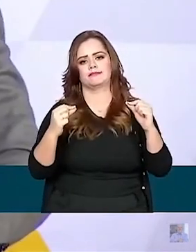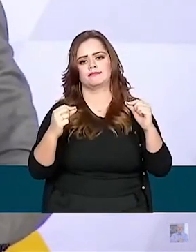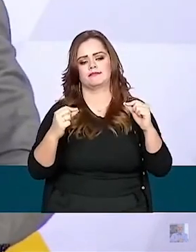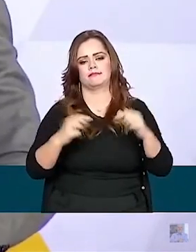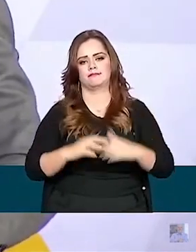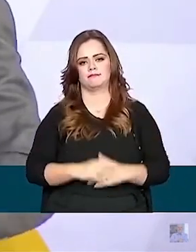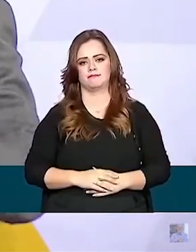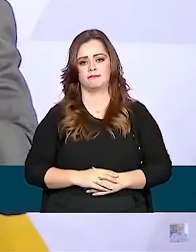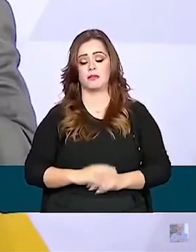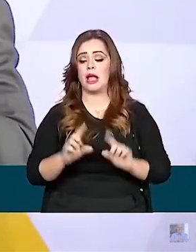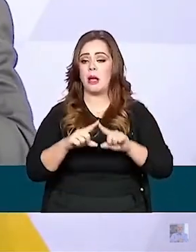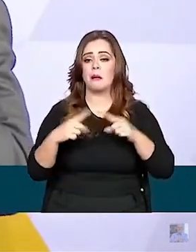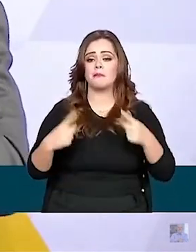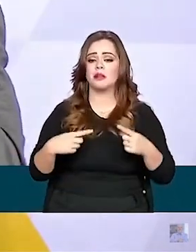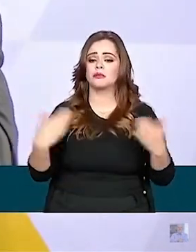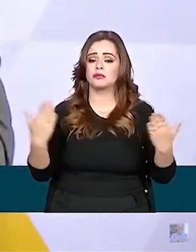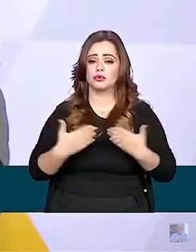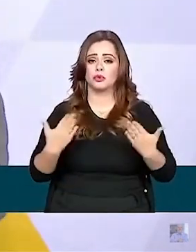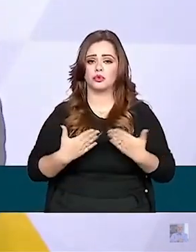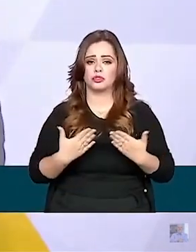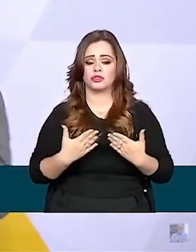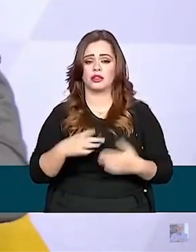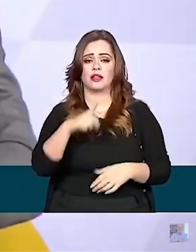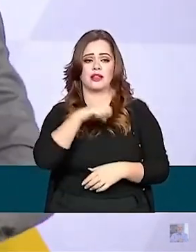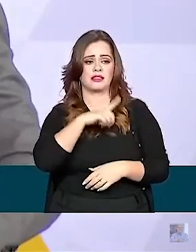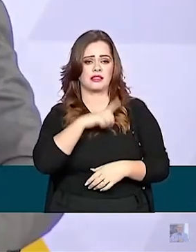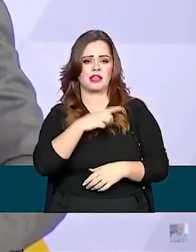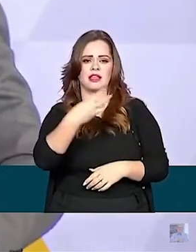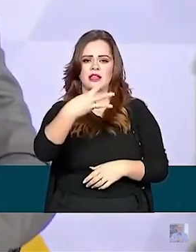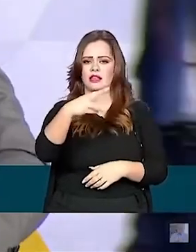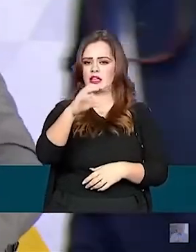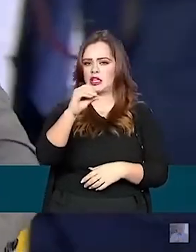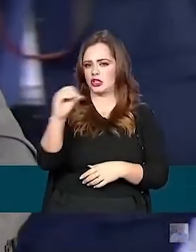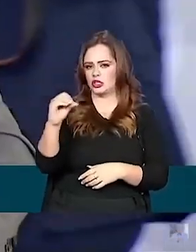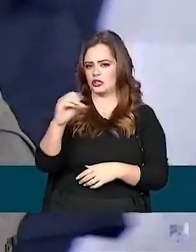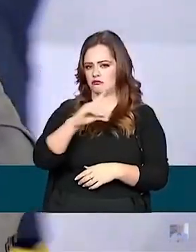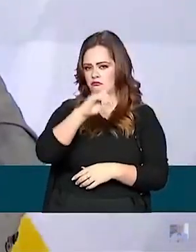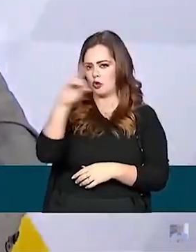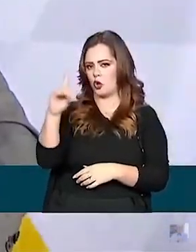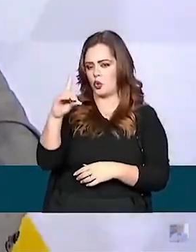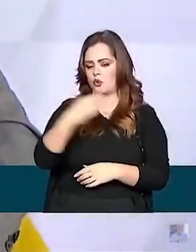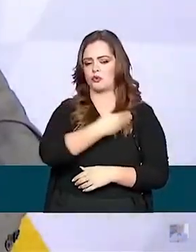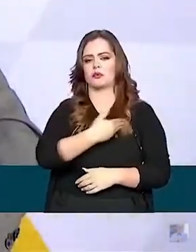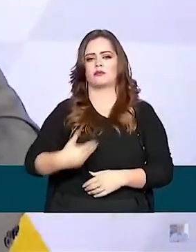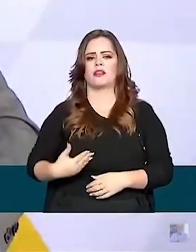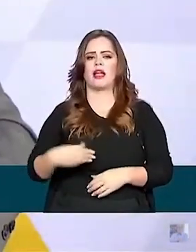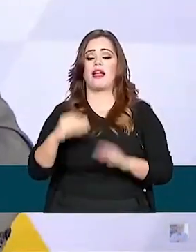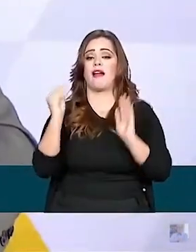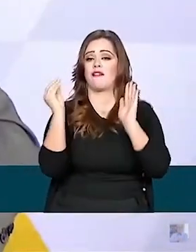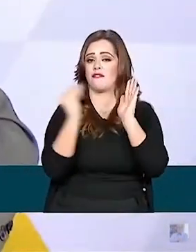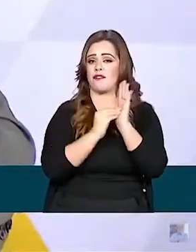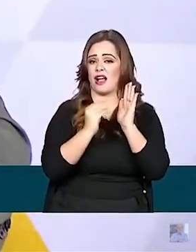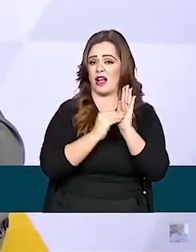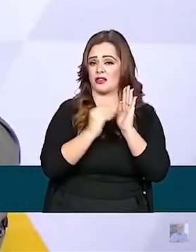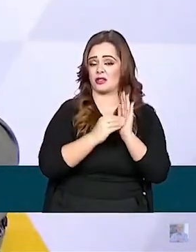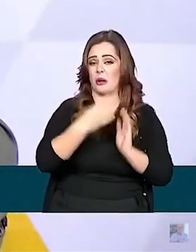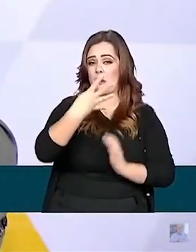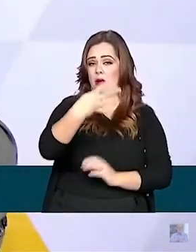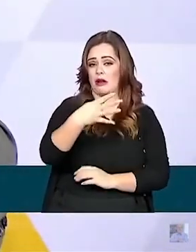Nós hoje estamos completando 30 dias de governo. Ainda falta